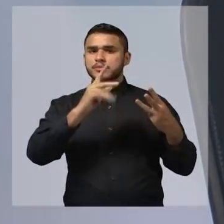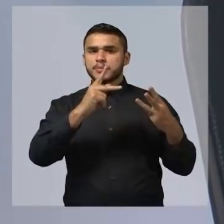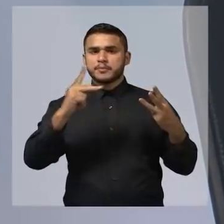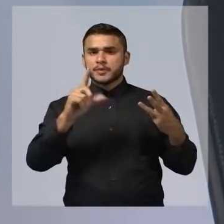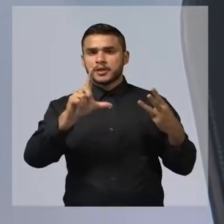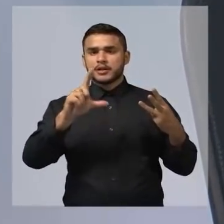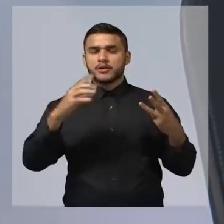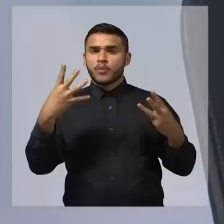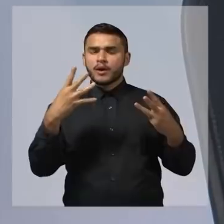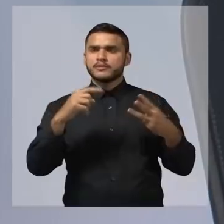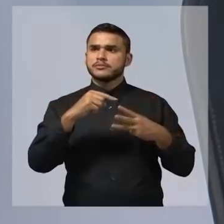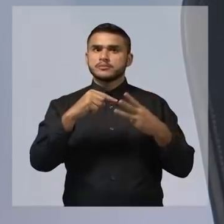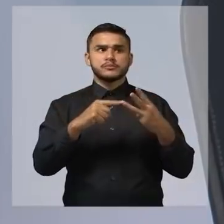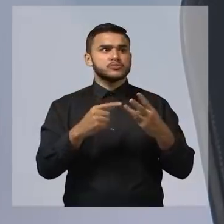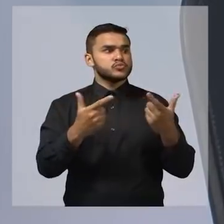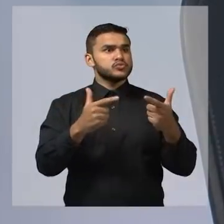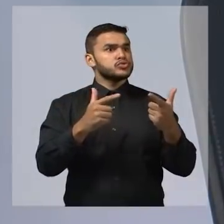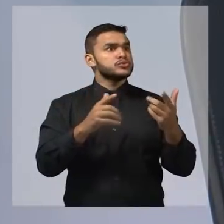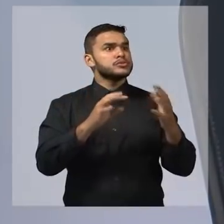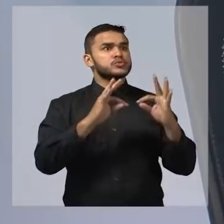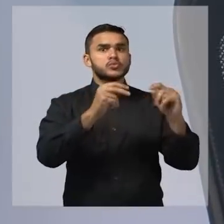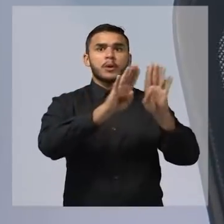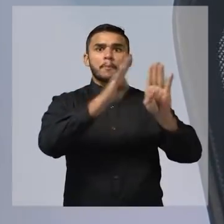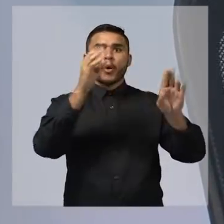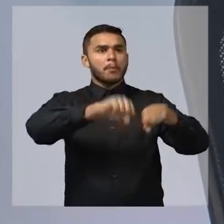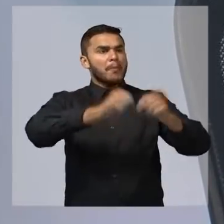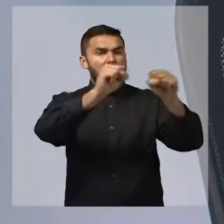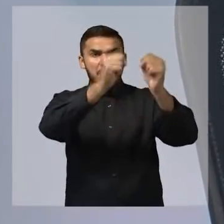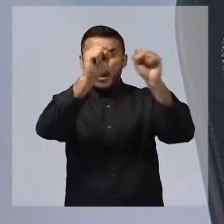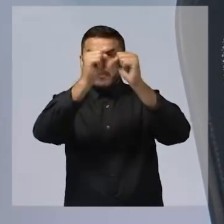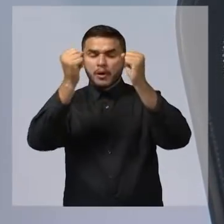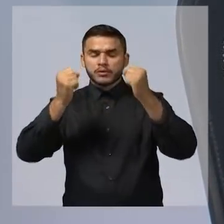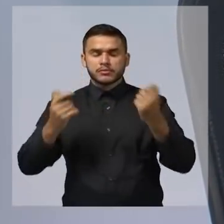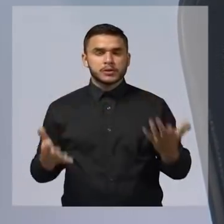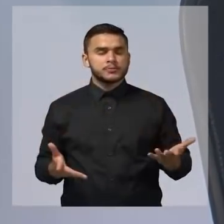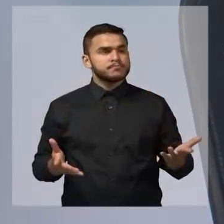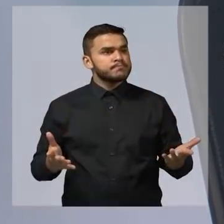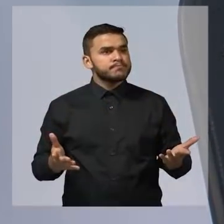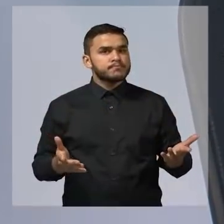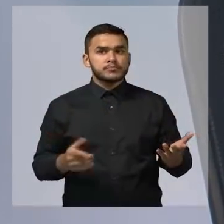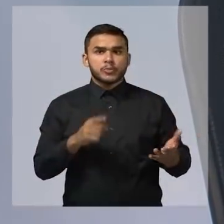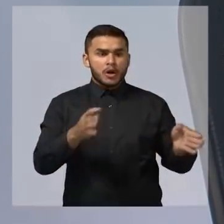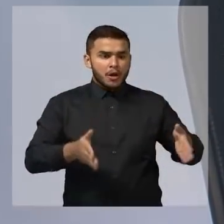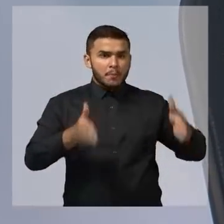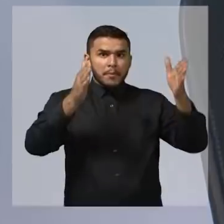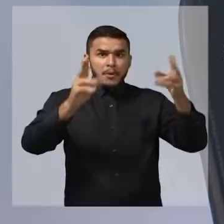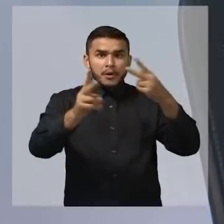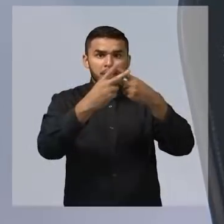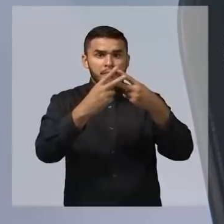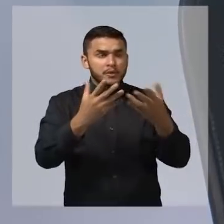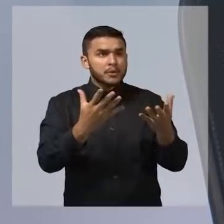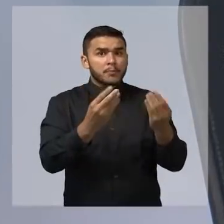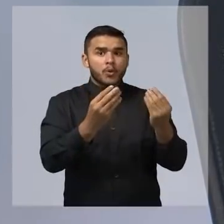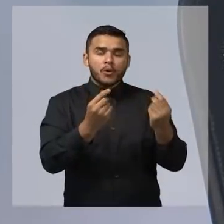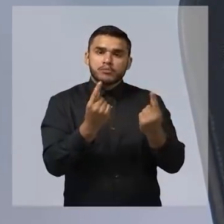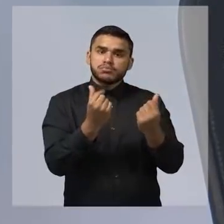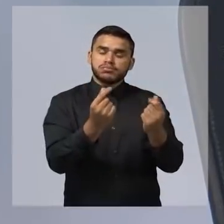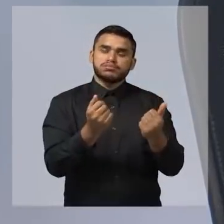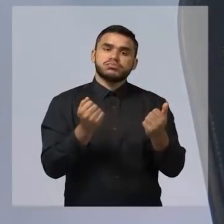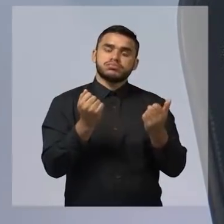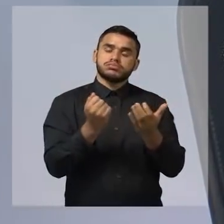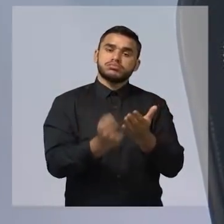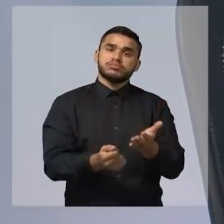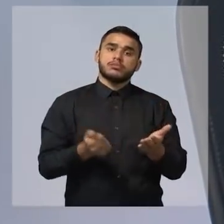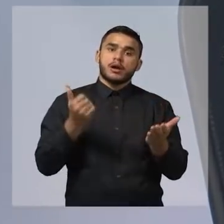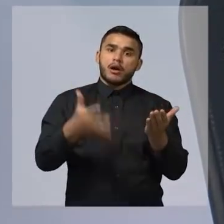na cela. Então, quer dizer, foi um momento de reconstrução. Toda vez que você perde uma unidade dessa, é um prejuízo imenso. Então, você perde